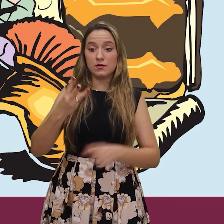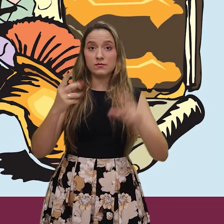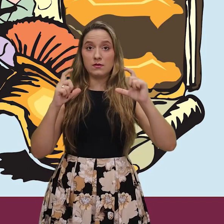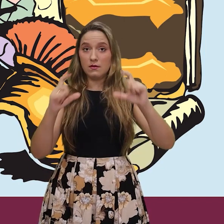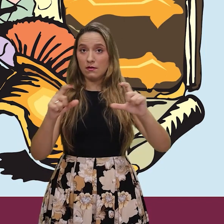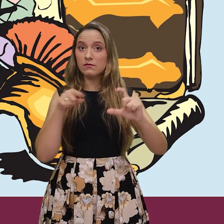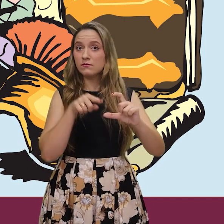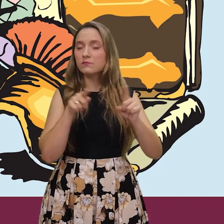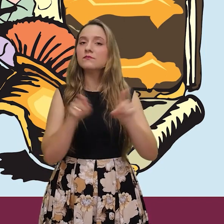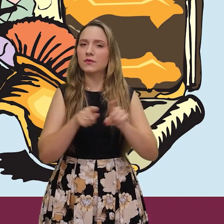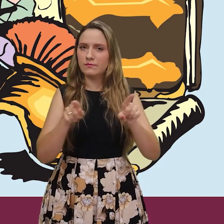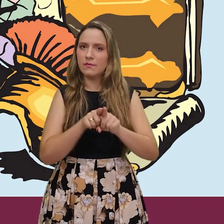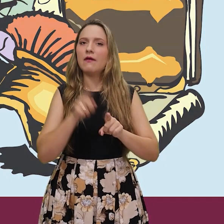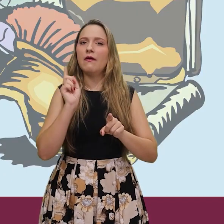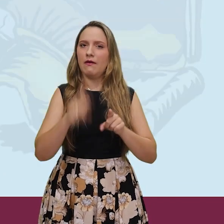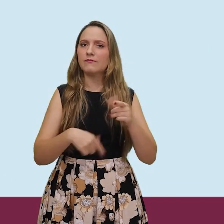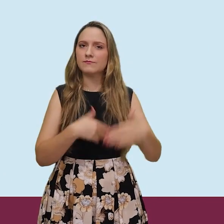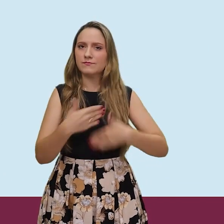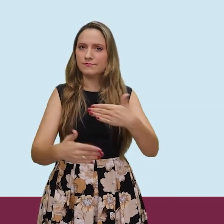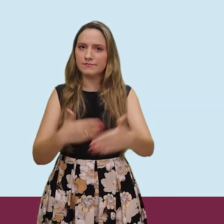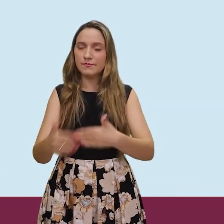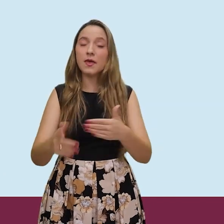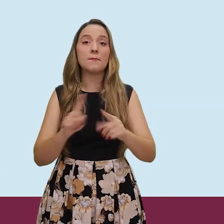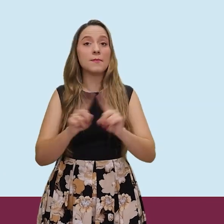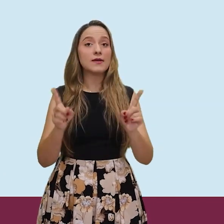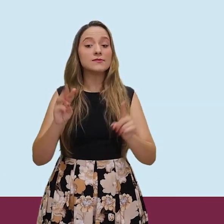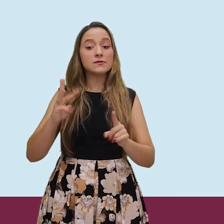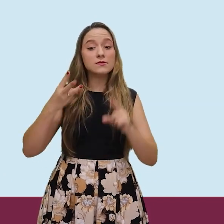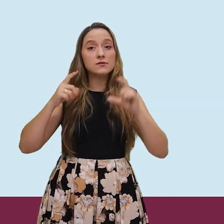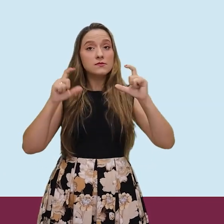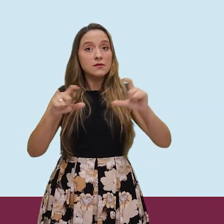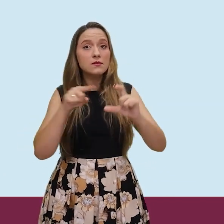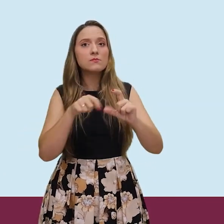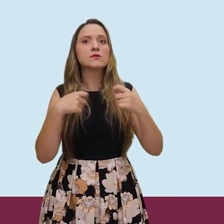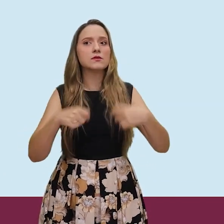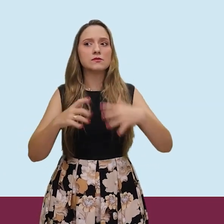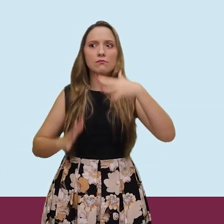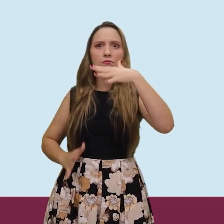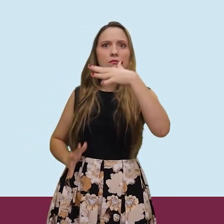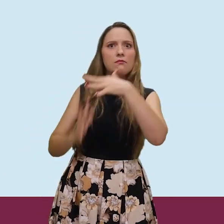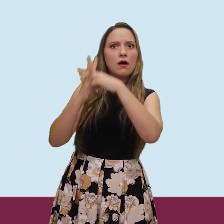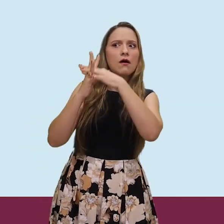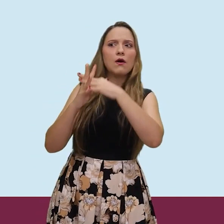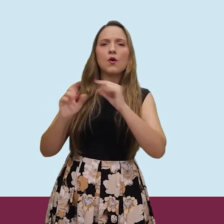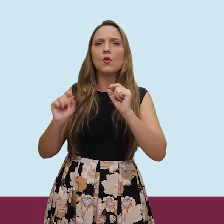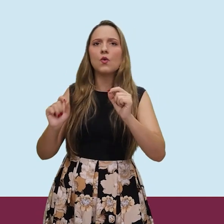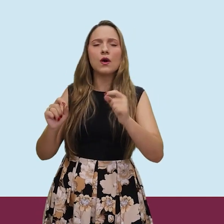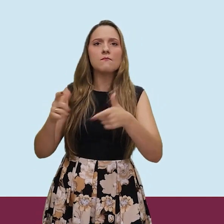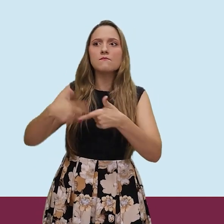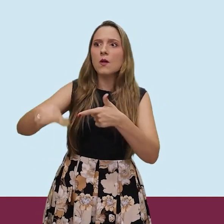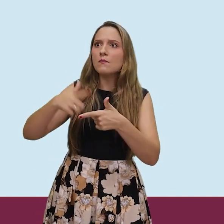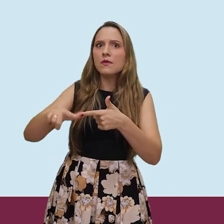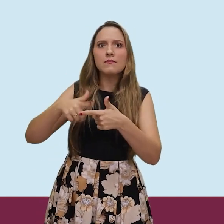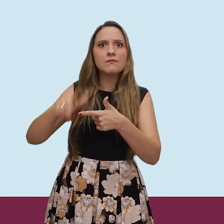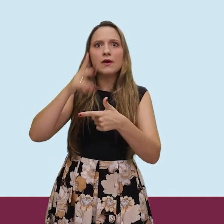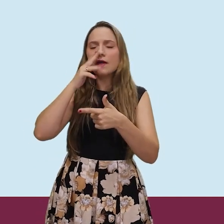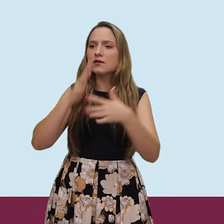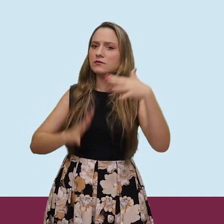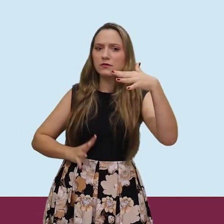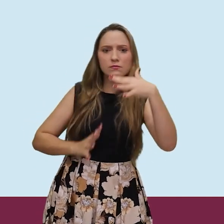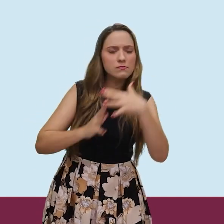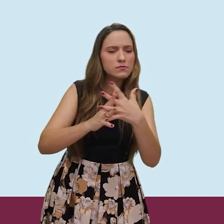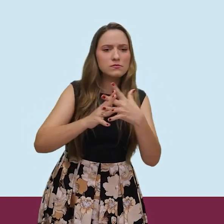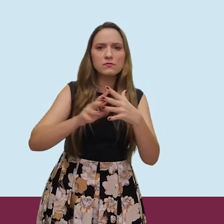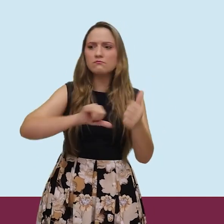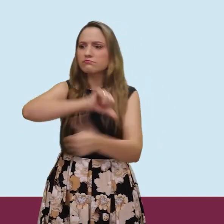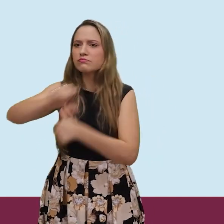e desenvolvimento dos personagens. O terceiro parágrafo também faz parte do desenvolvimento, mas nele você